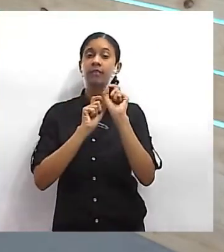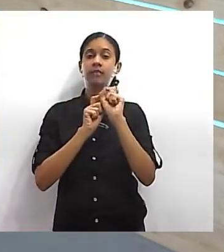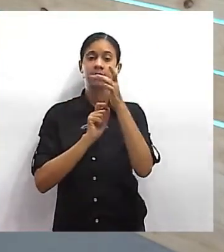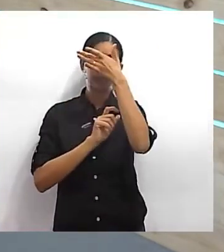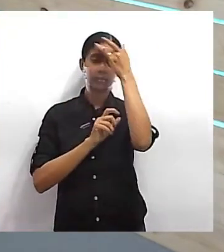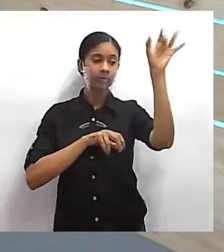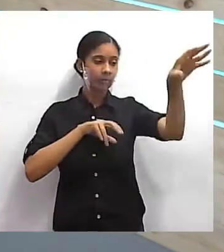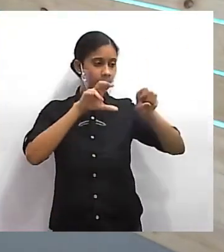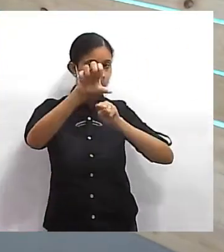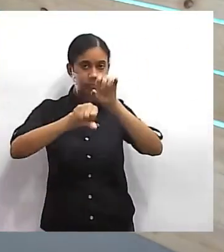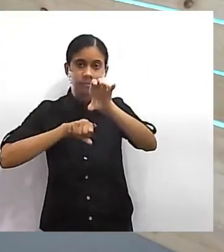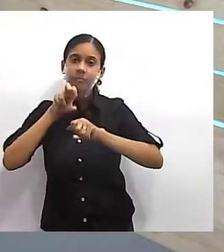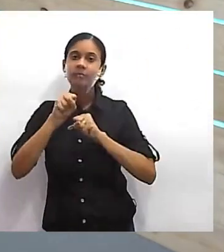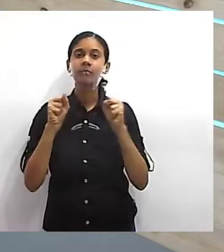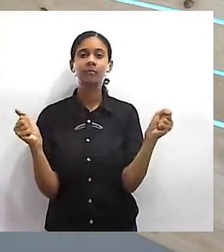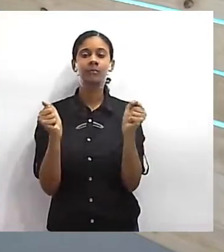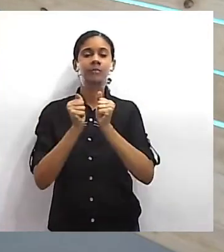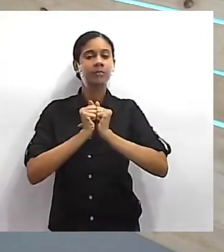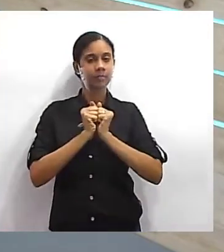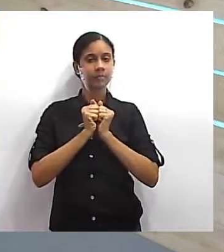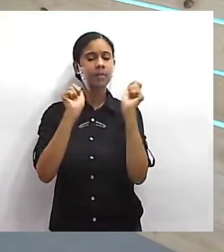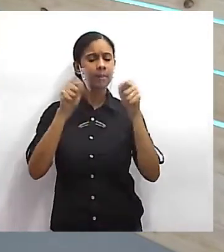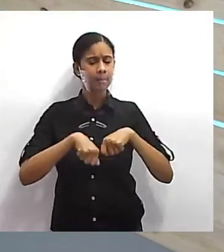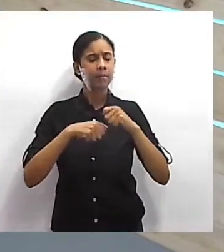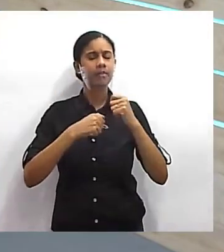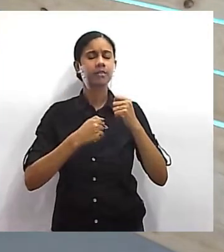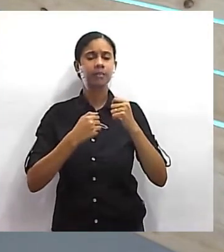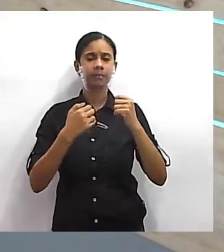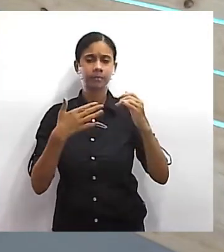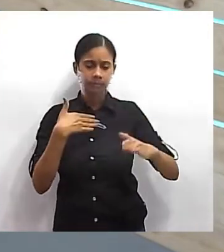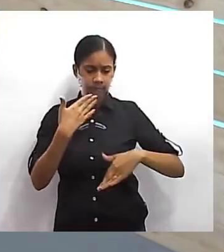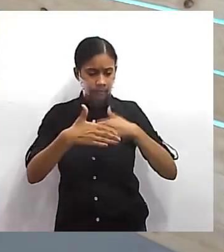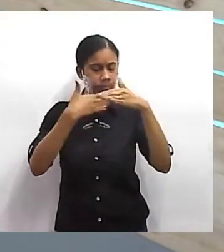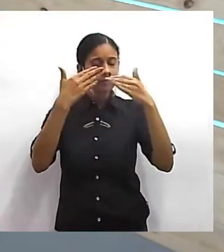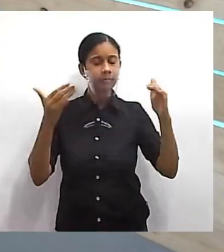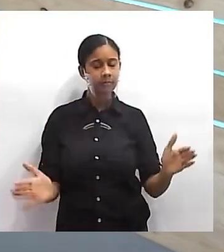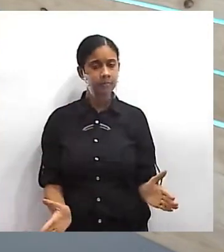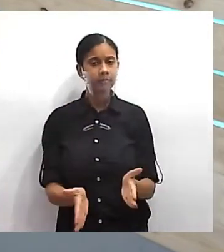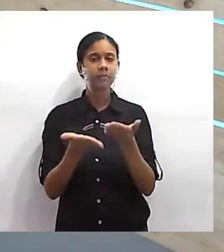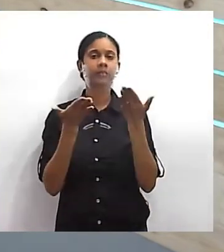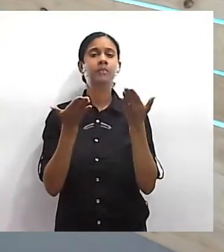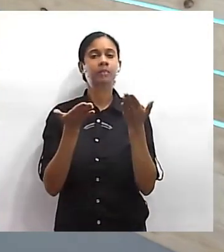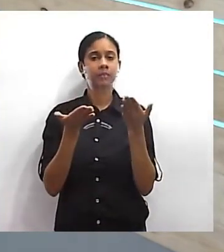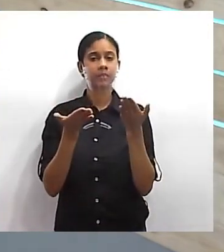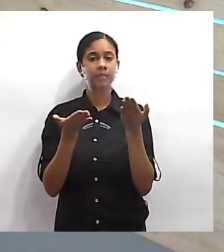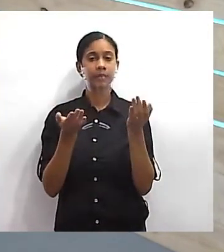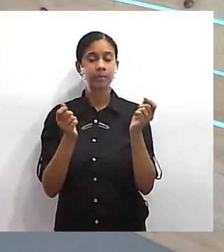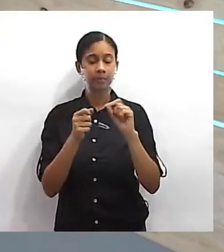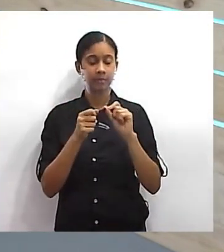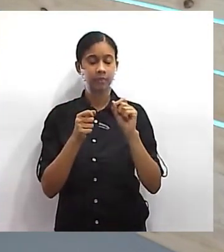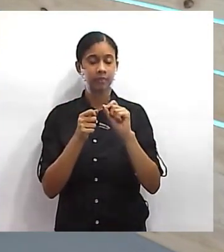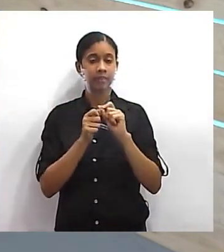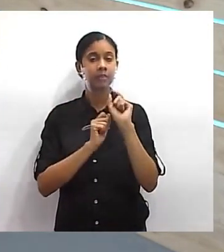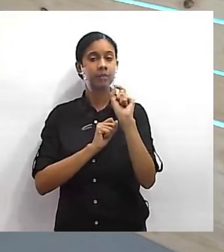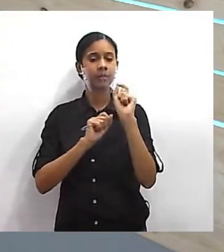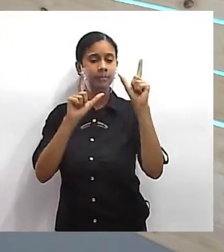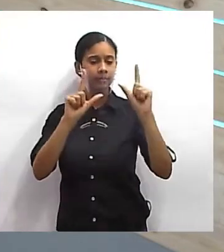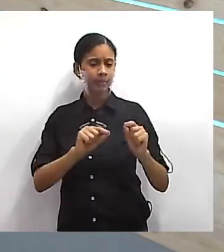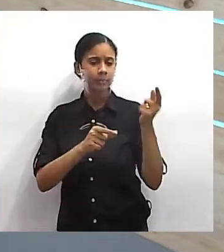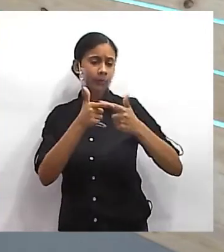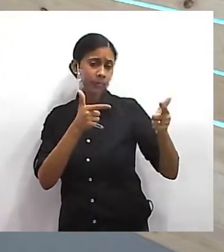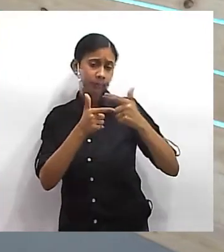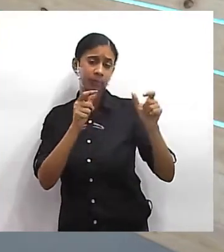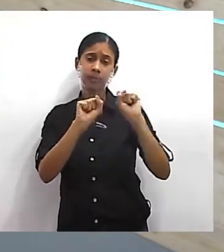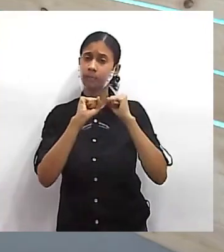para dentro, que possamos contribuir para diminuir, né, essas mazelas que